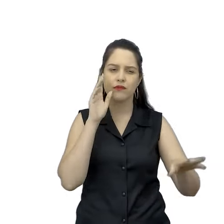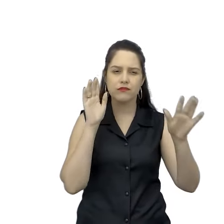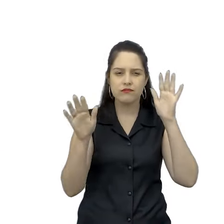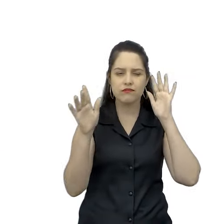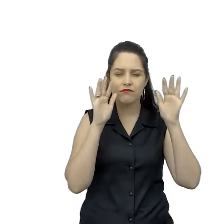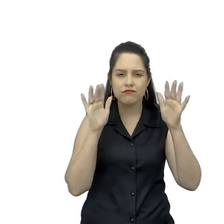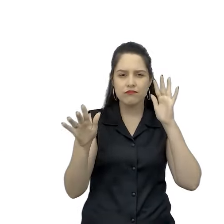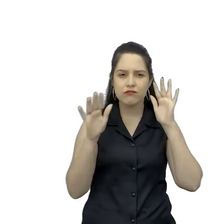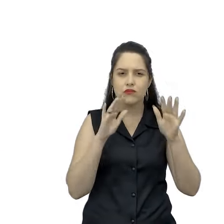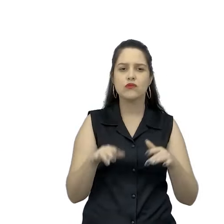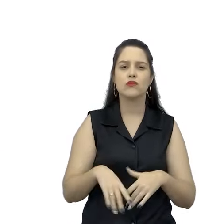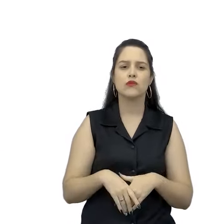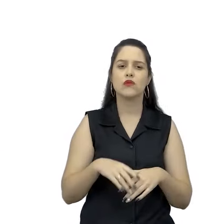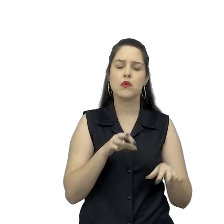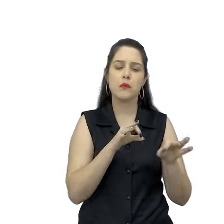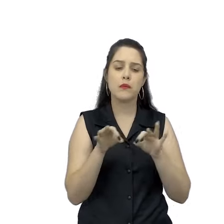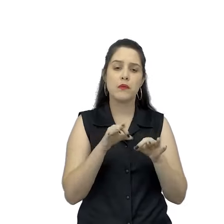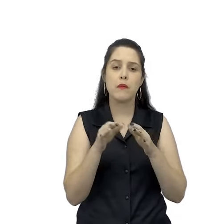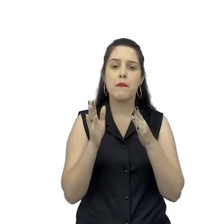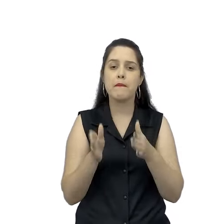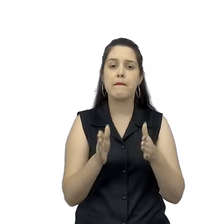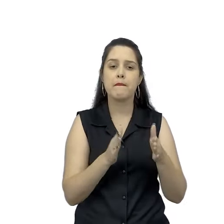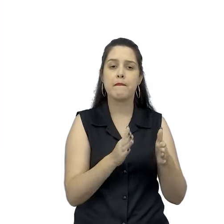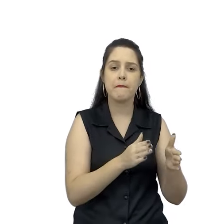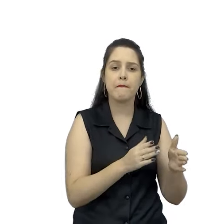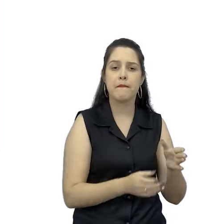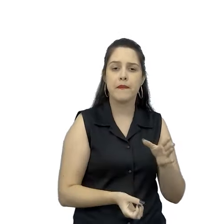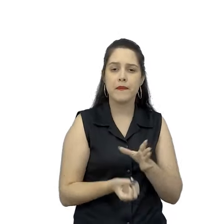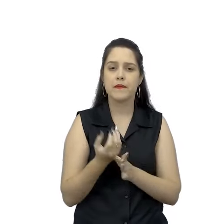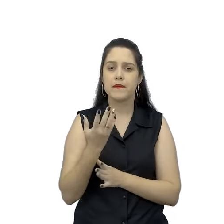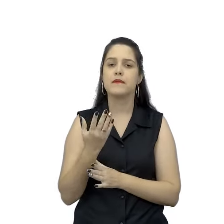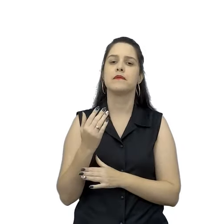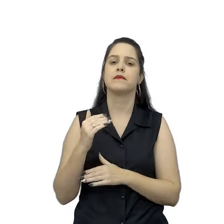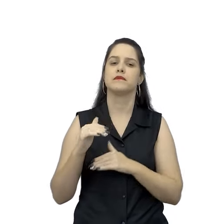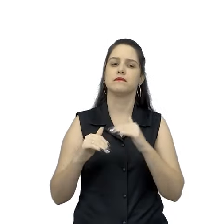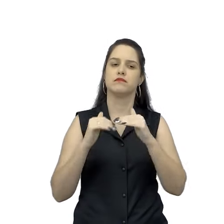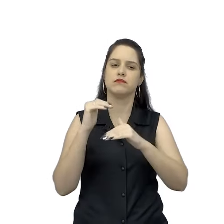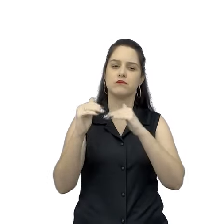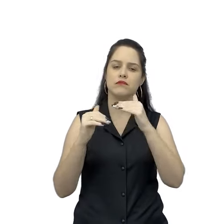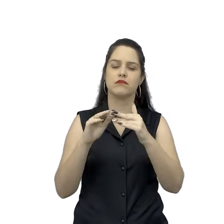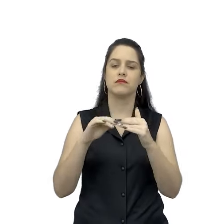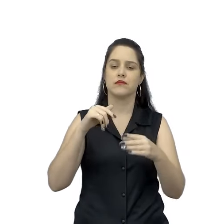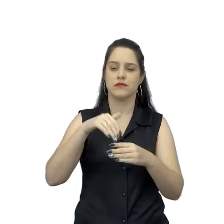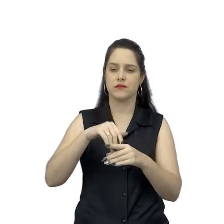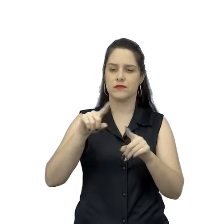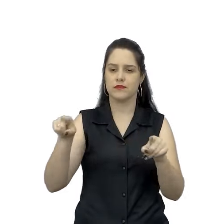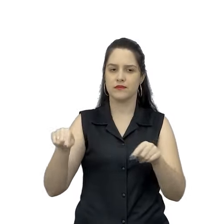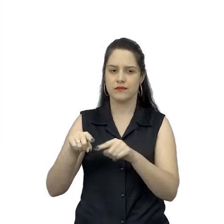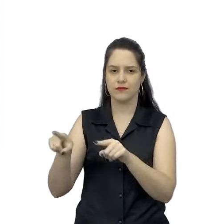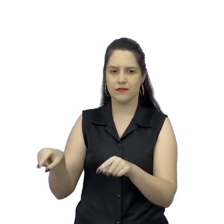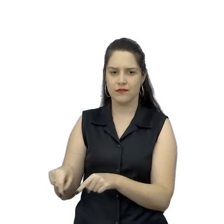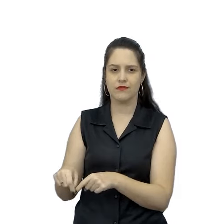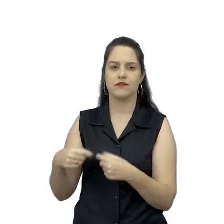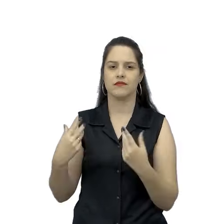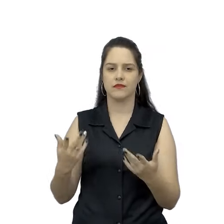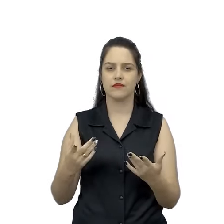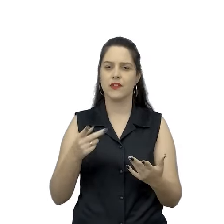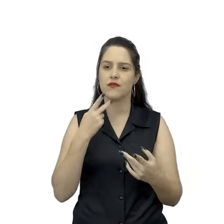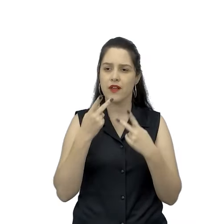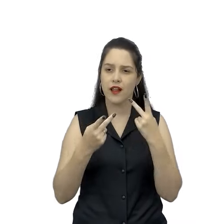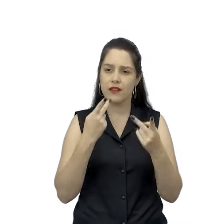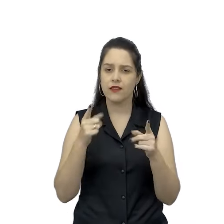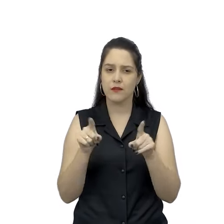dessa reflexão, dentro desse plano que o professor está elaborando, ele falar sobre o desenvolvimento das aulas, falar sobre a